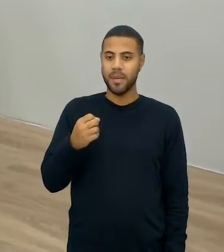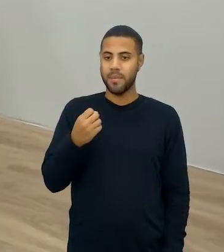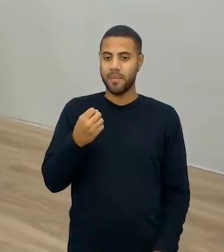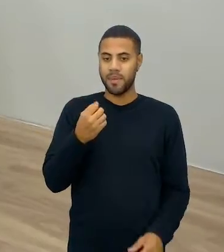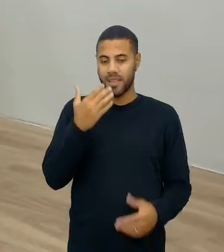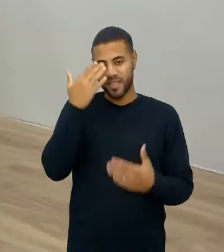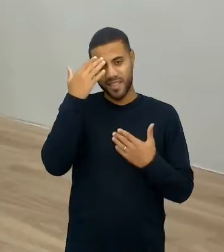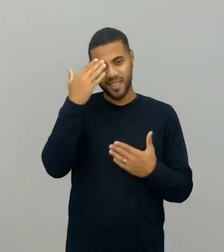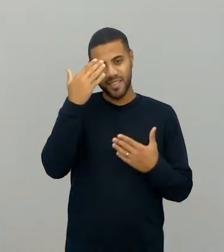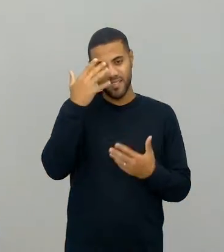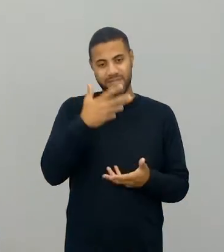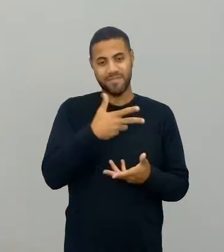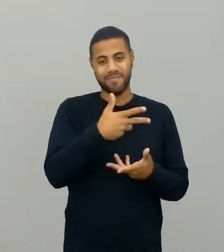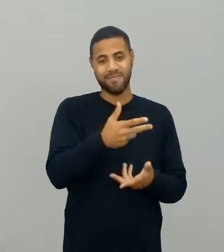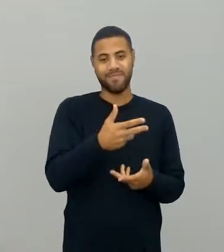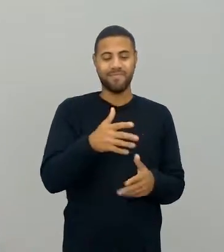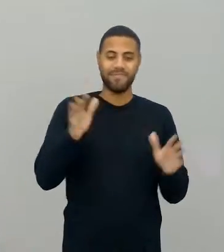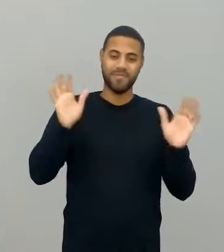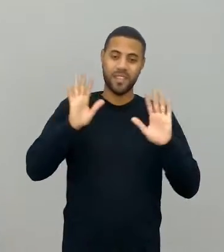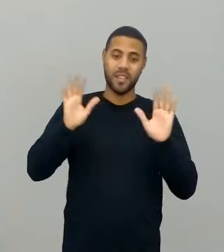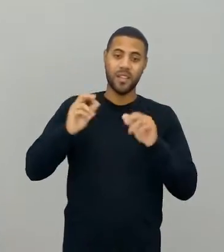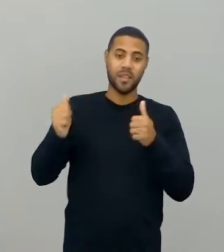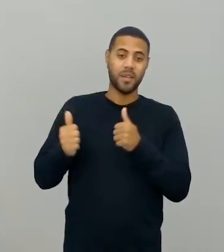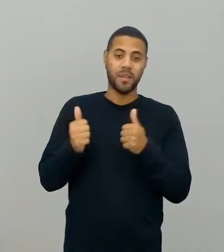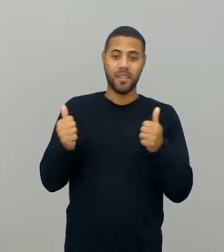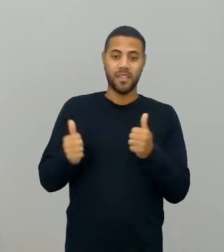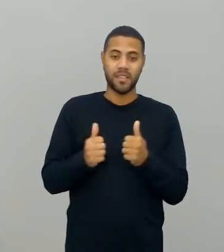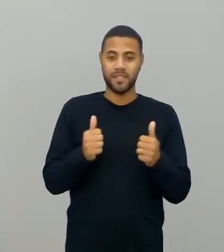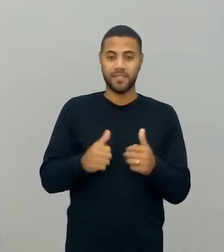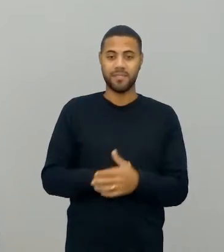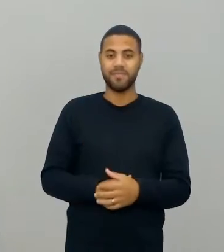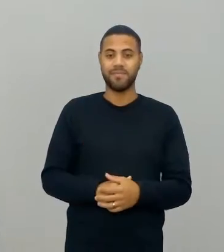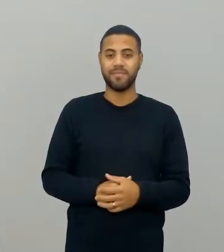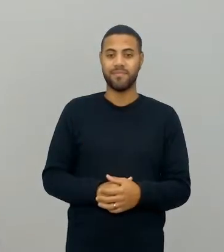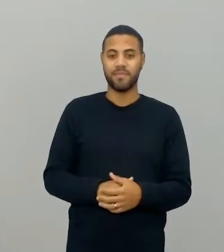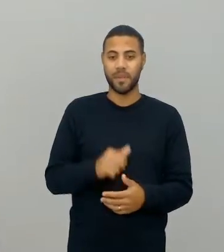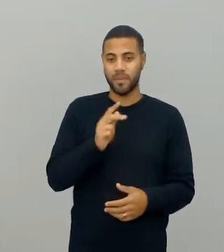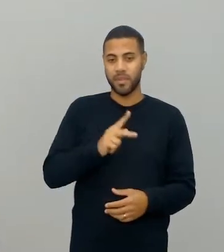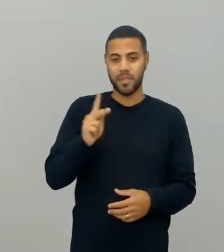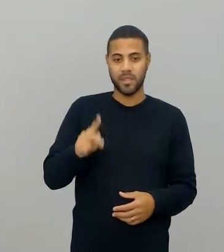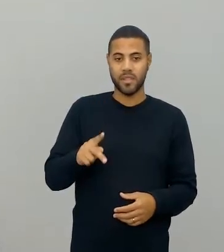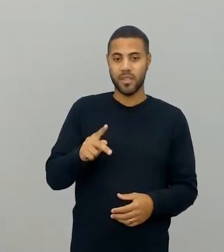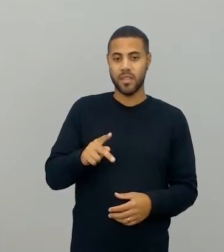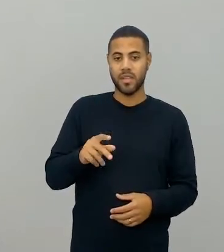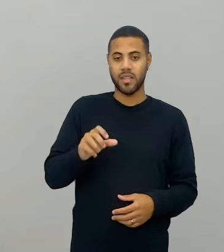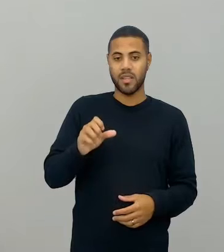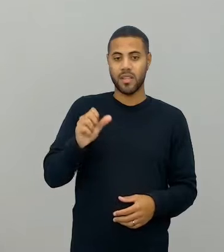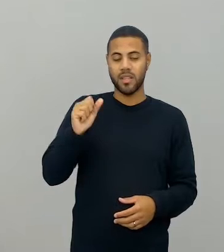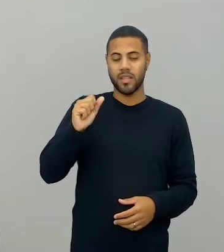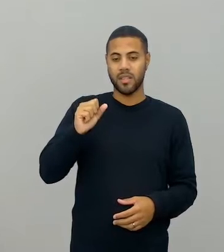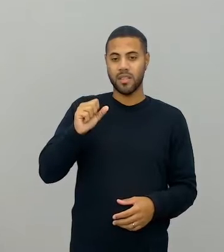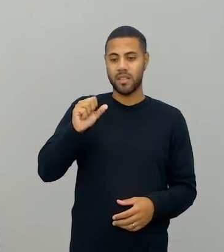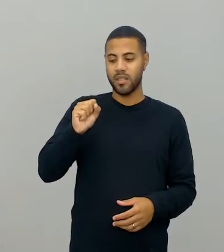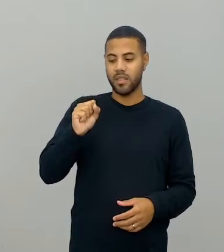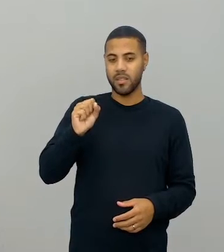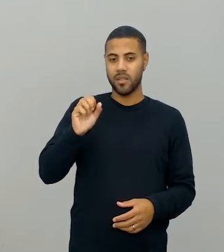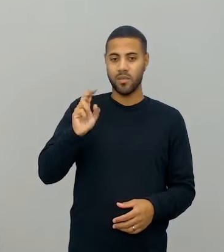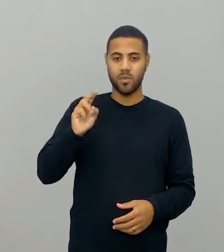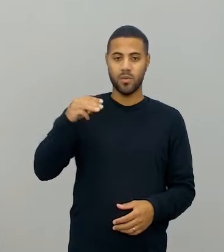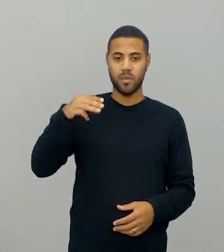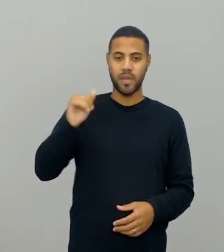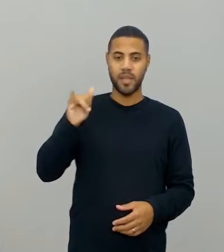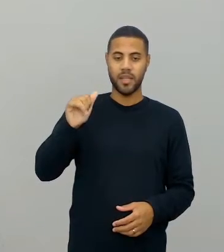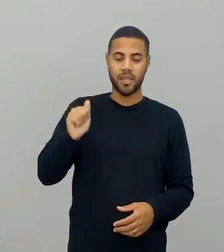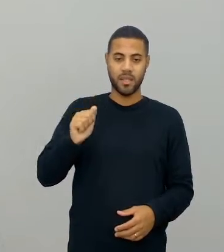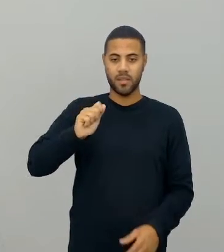Eveline, pelo convite. Olá, pessoal, tudo bem com vocês? Sou a professora Sumaia e estou aqui